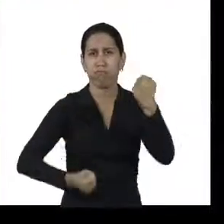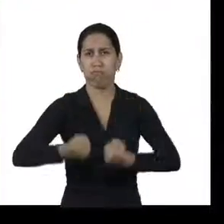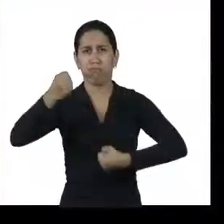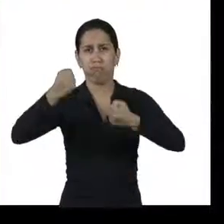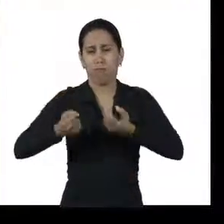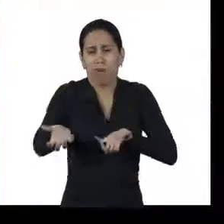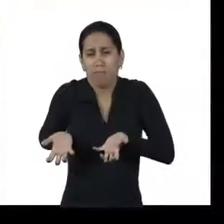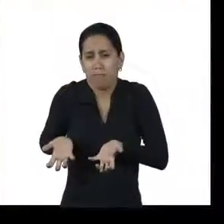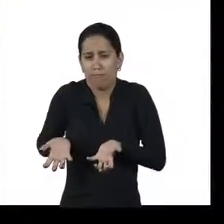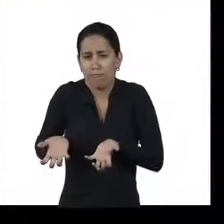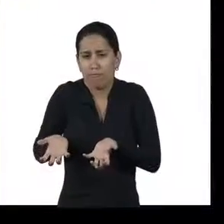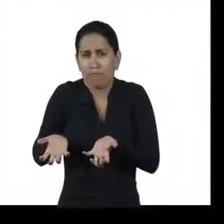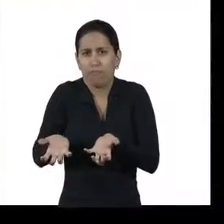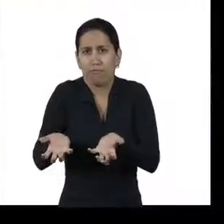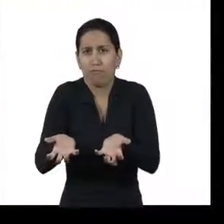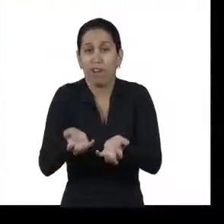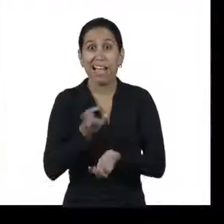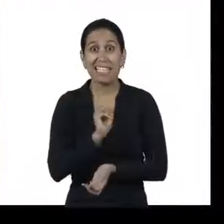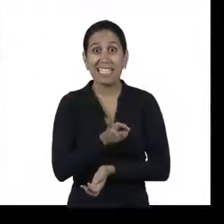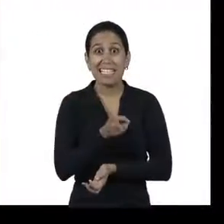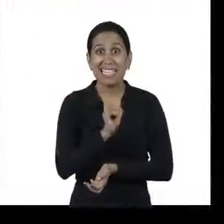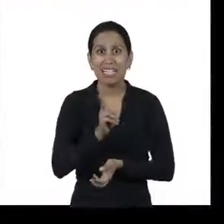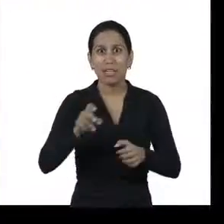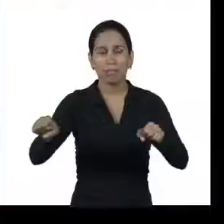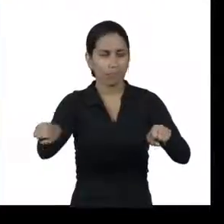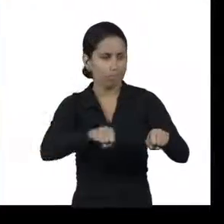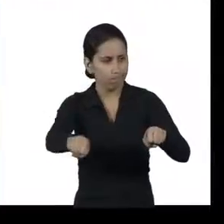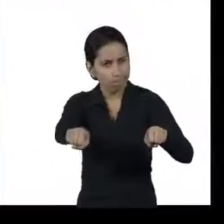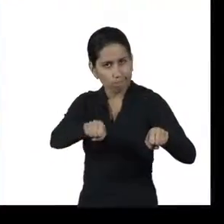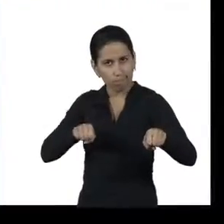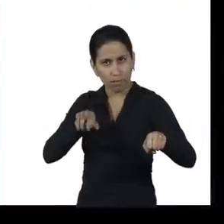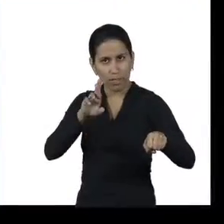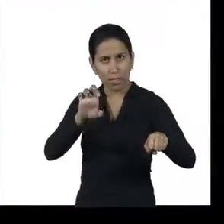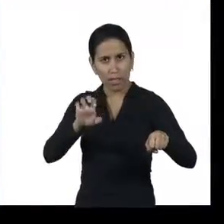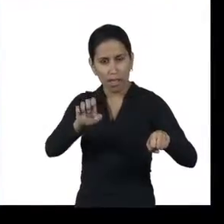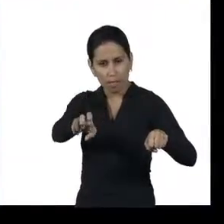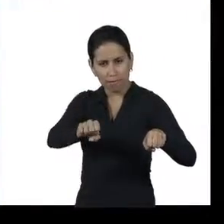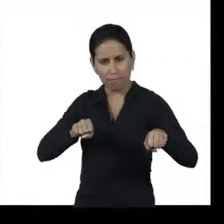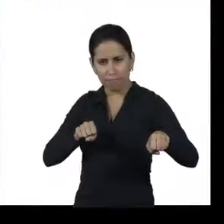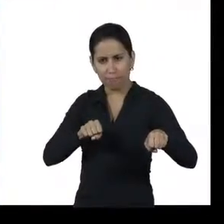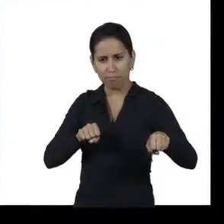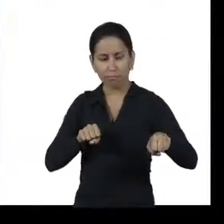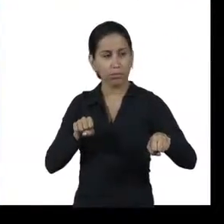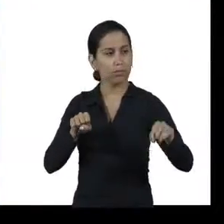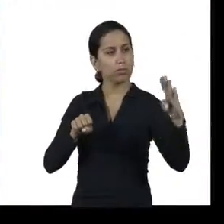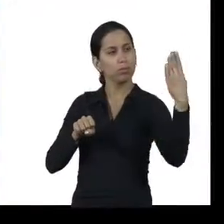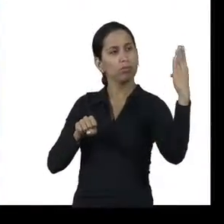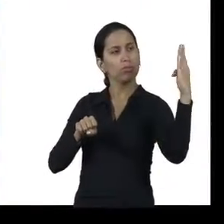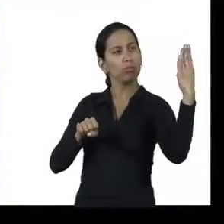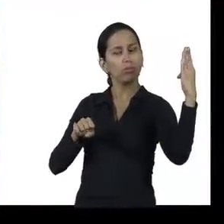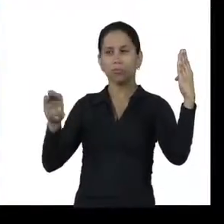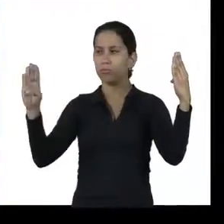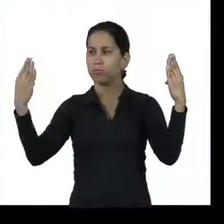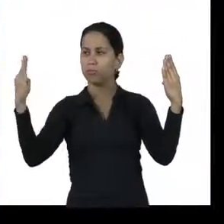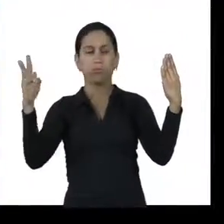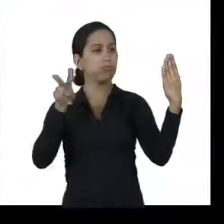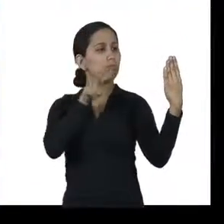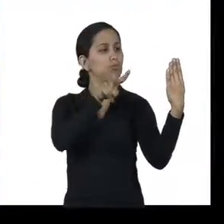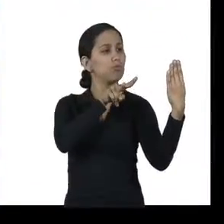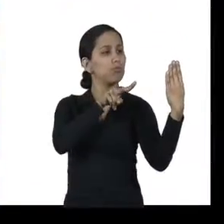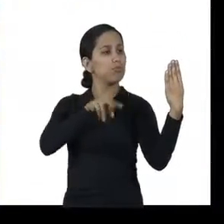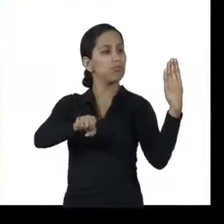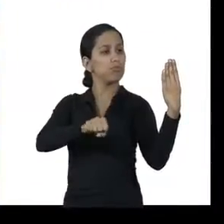trás, antes e durante cada manobra a ré, assim como o operador de caminhão deve olhar pelos retrovisores.